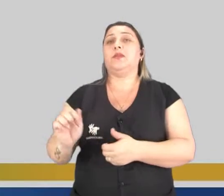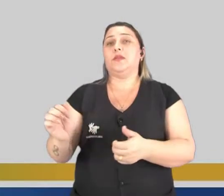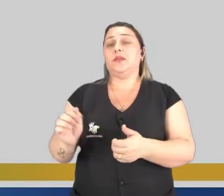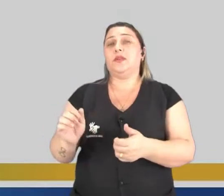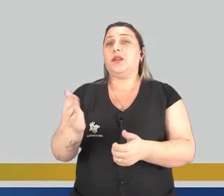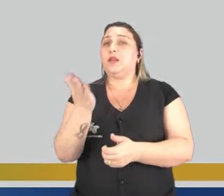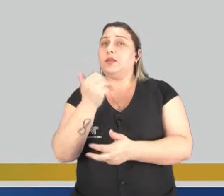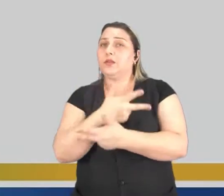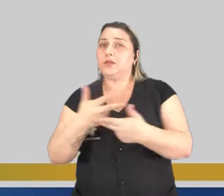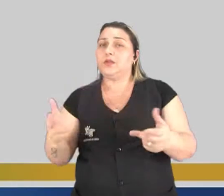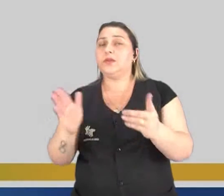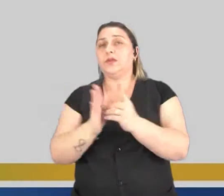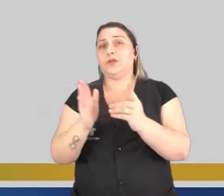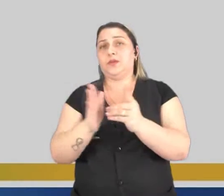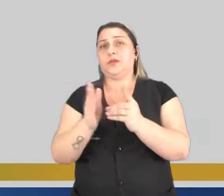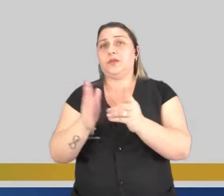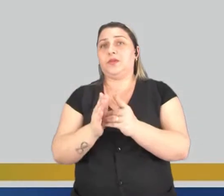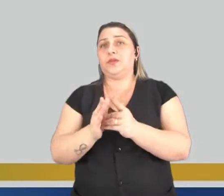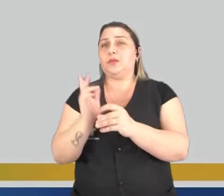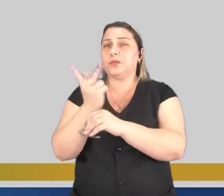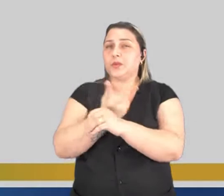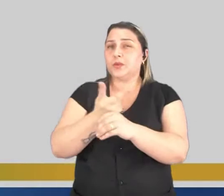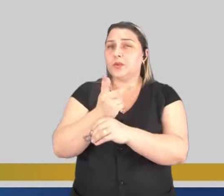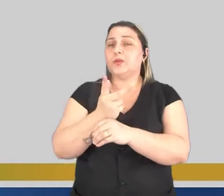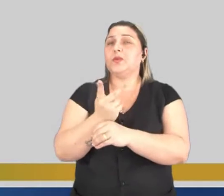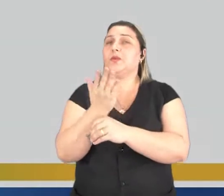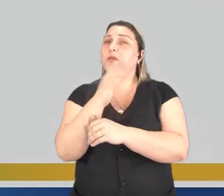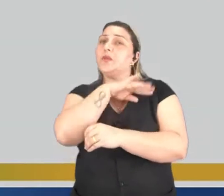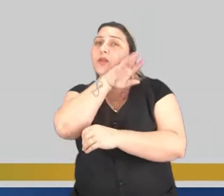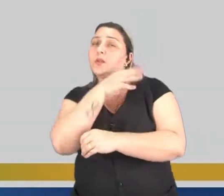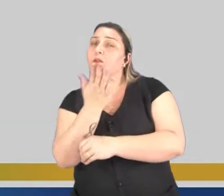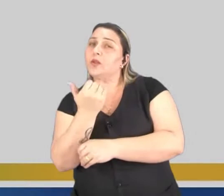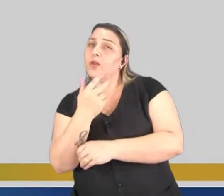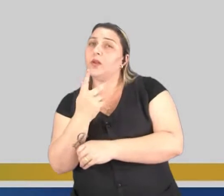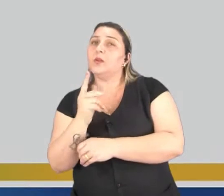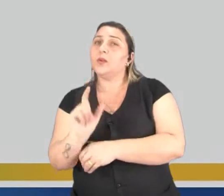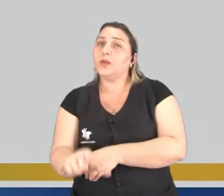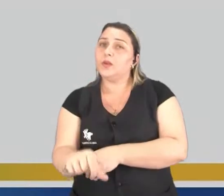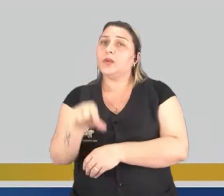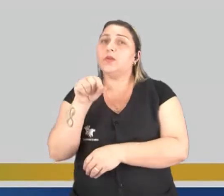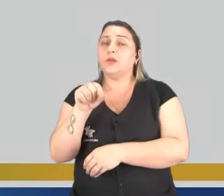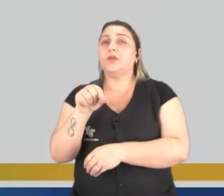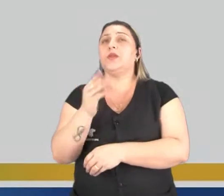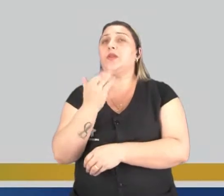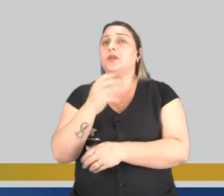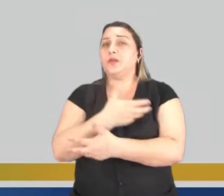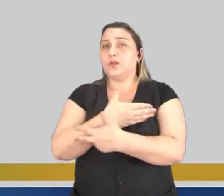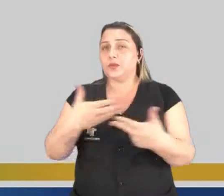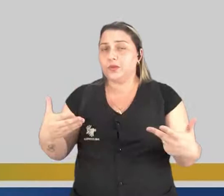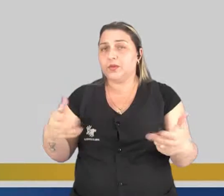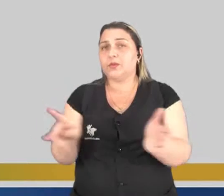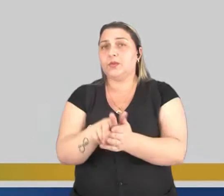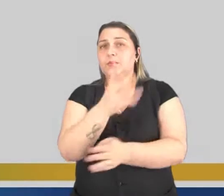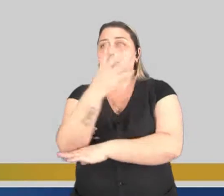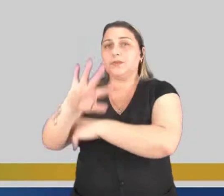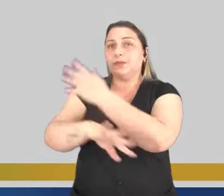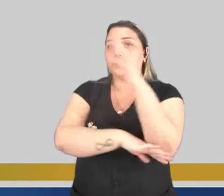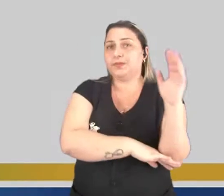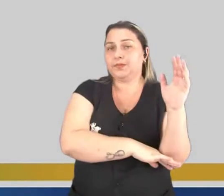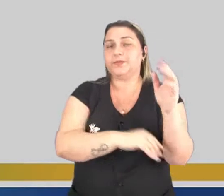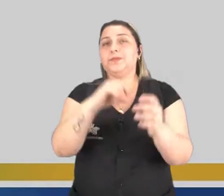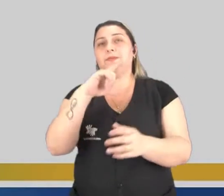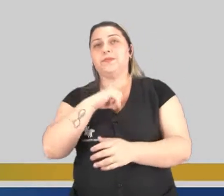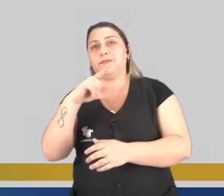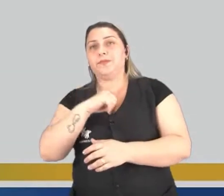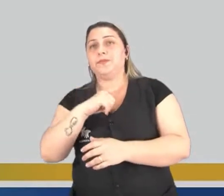dos indígenas, eles caçavam e pescavam e também coletavam frutos da floresta. Aí nós